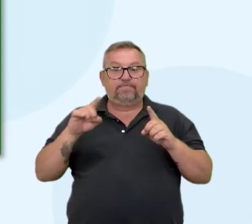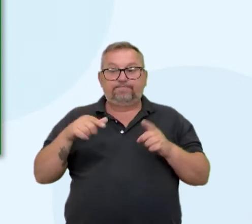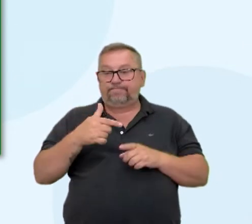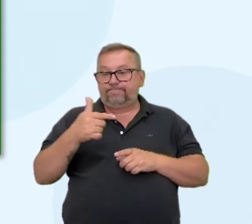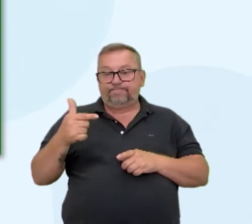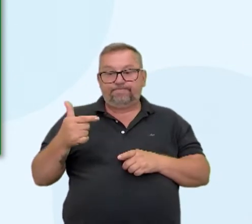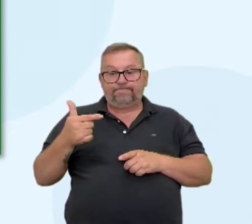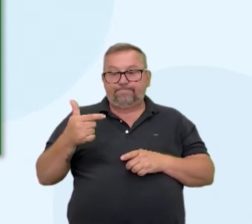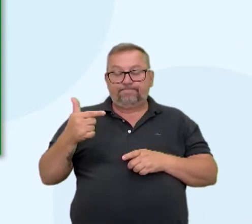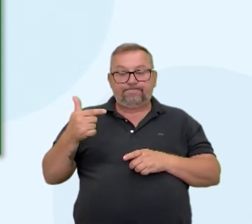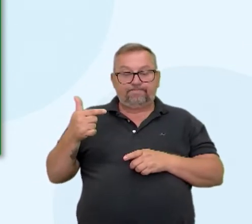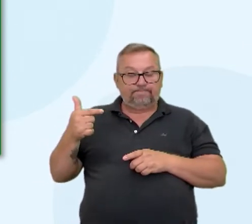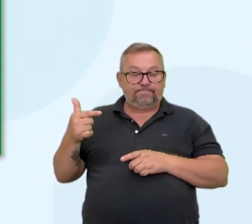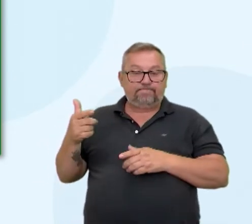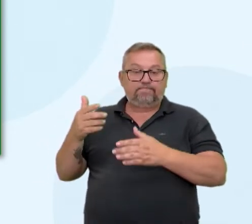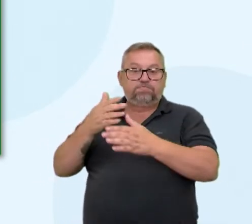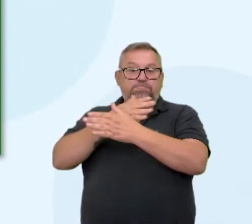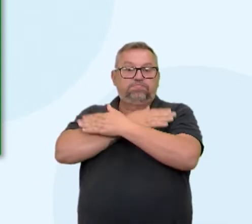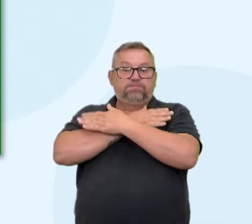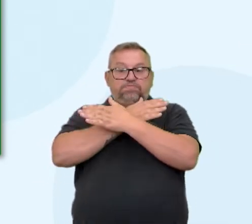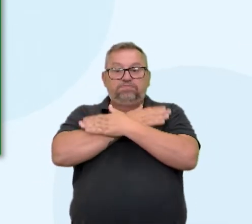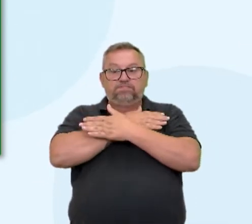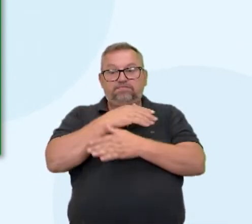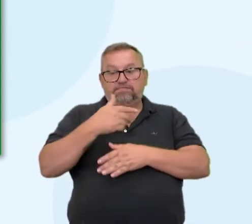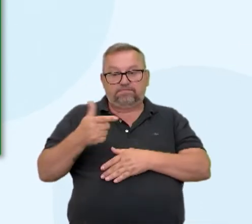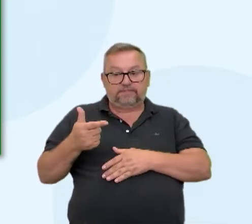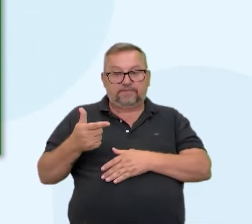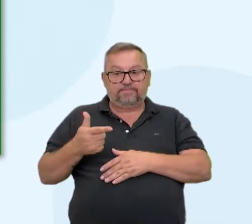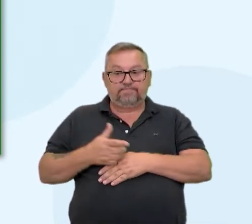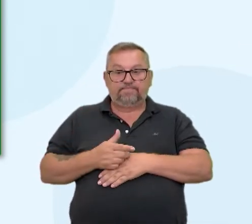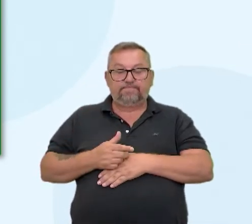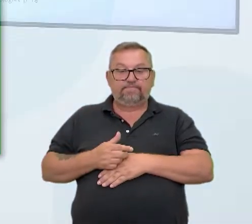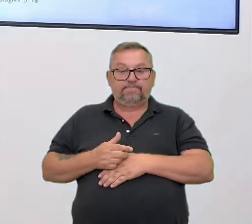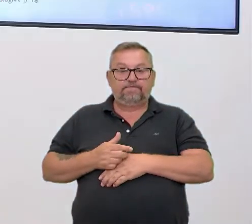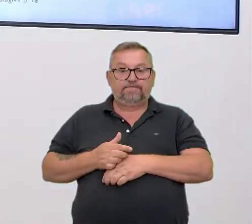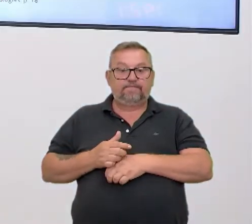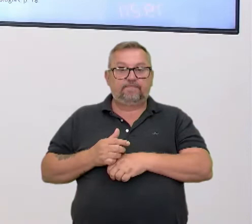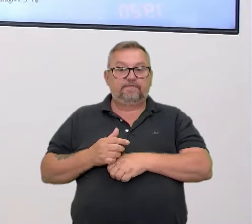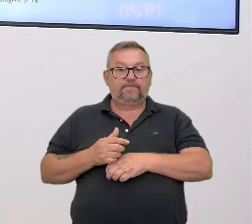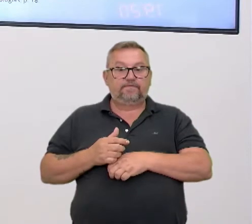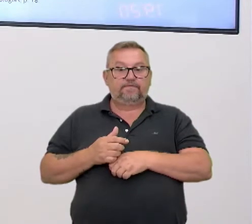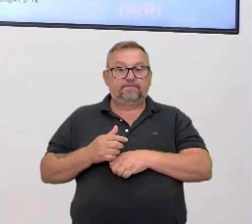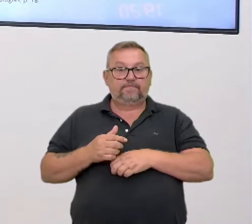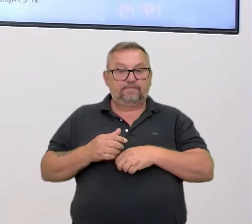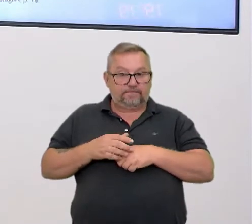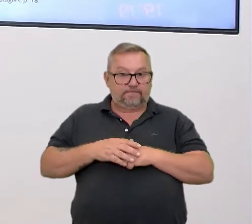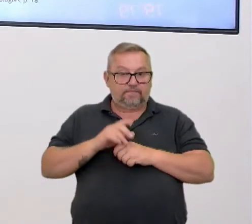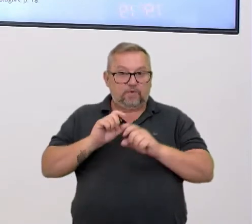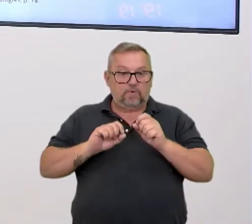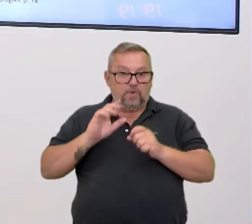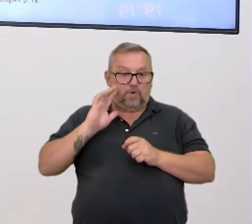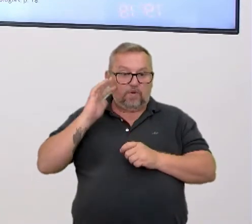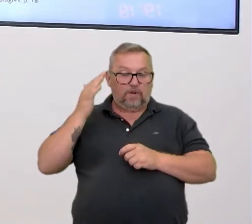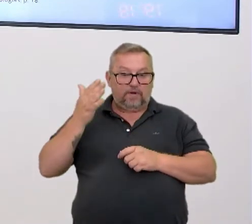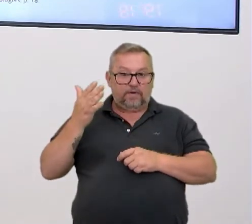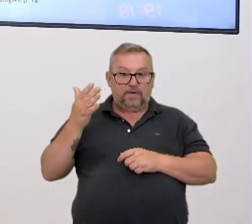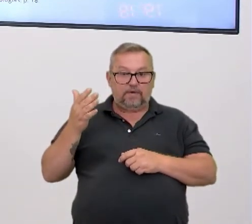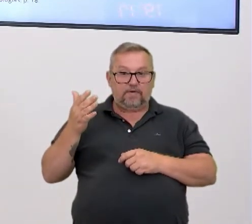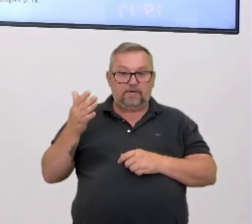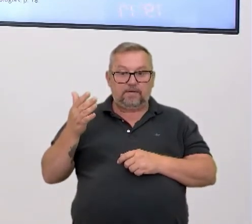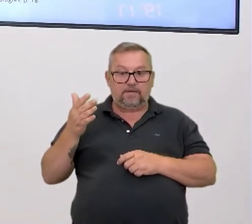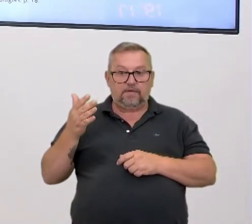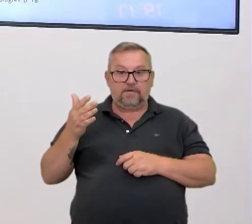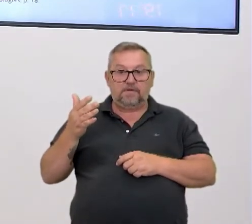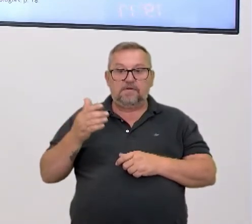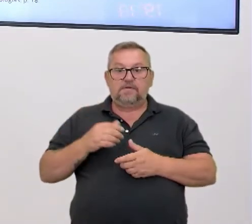que acontece? Elas estão fora da força de trabalho. Então, se elas estão fora da força de trabalho, o que acontece? Vai